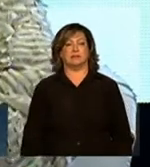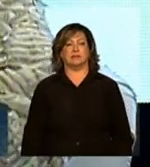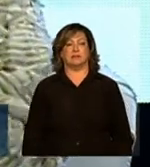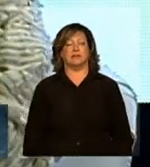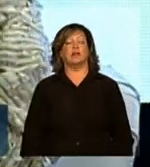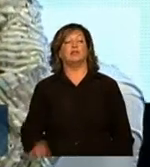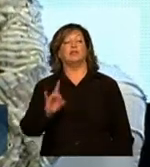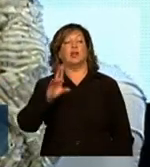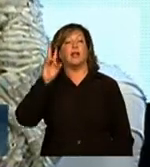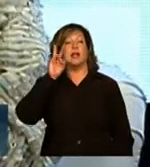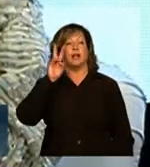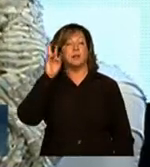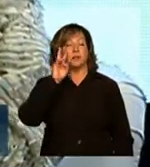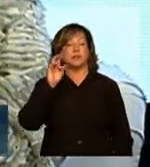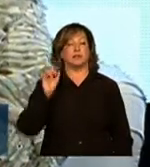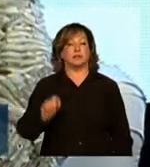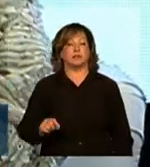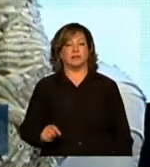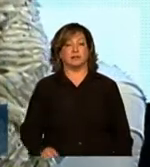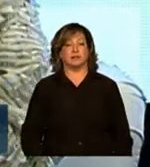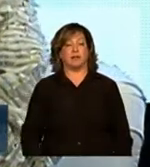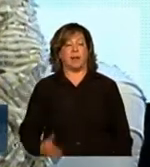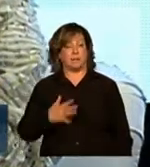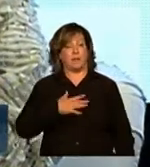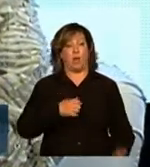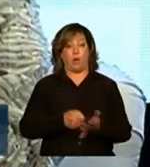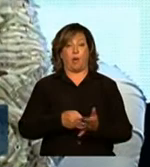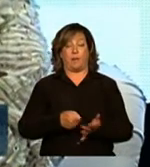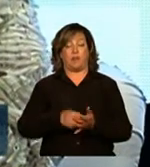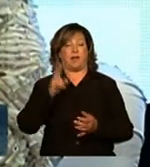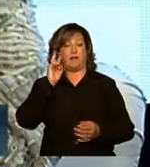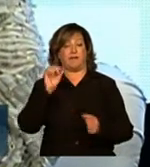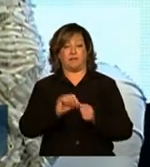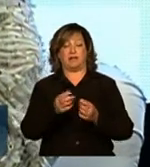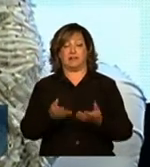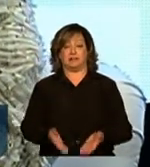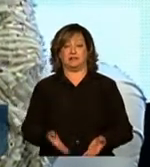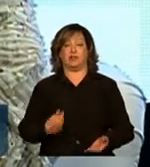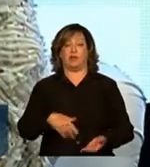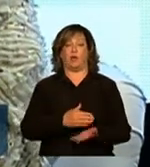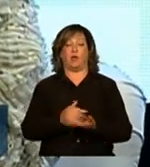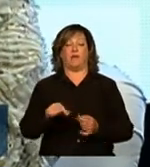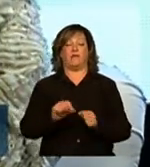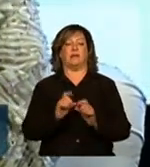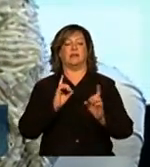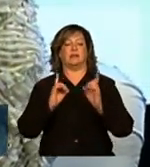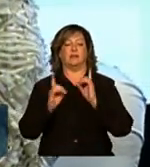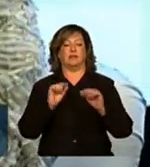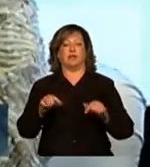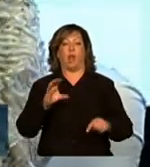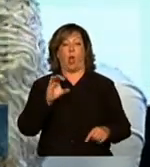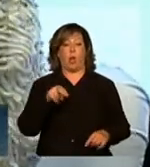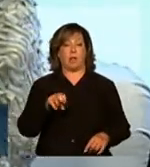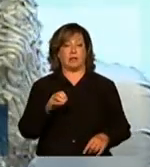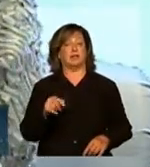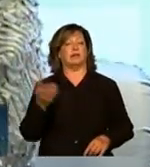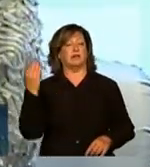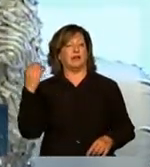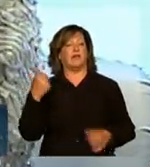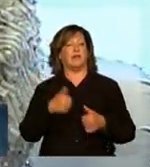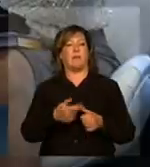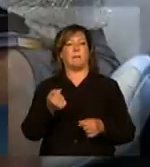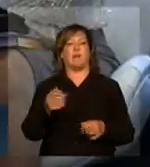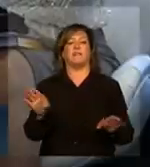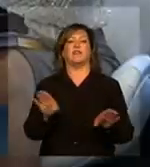Só lembrando, né, que minha obrigação fazer isso, já que começamos fazendo essa discussão assim, o Conselho passou um tempo fechado,